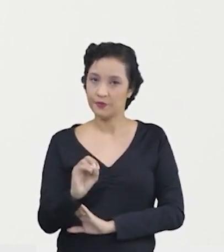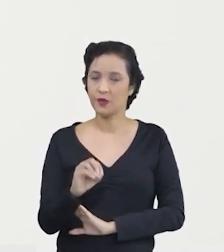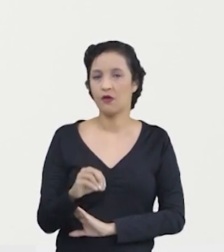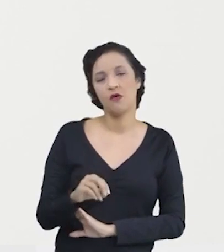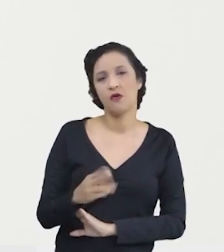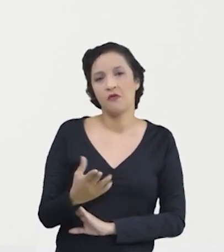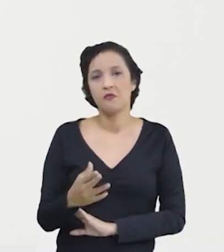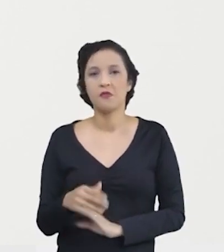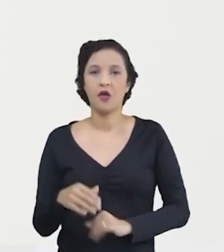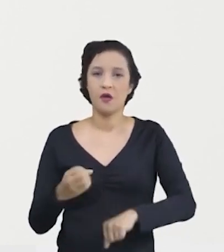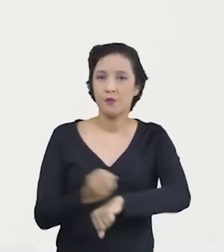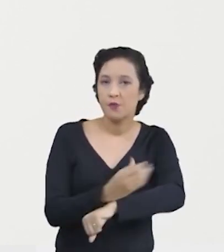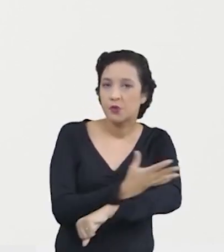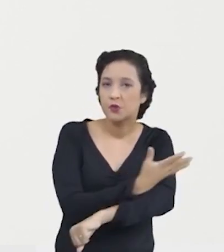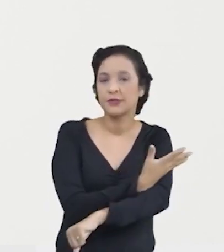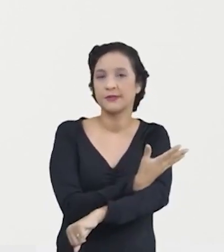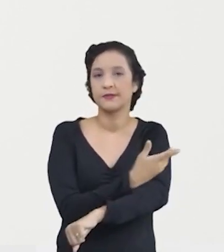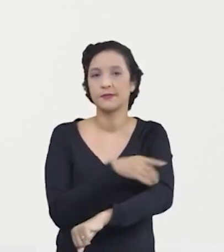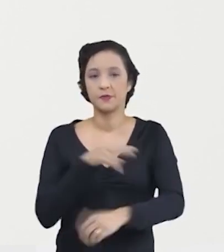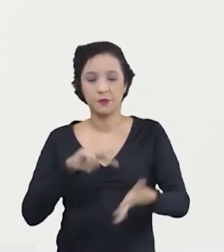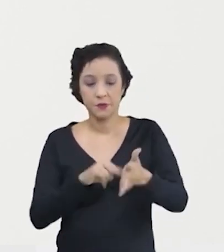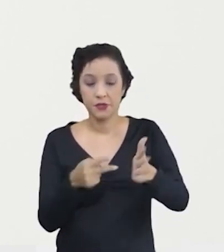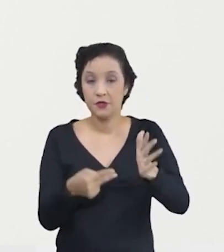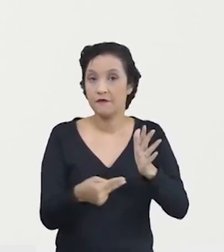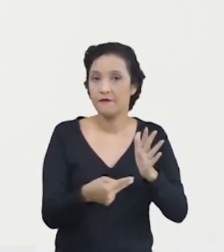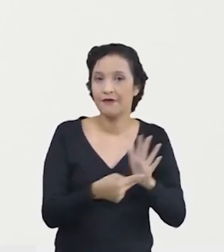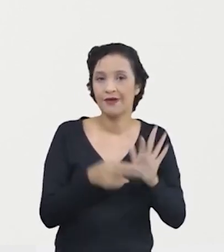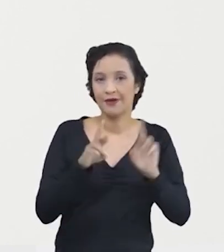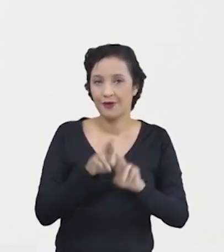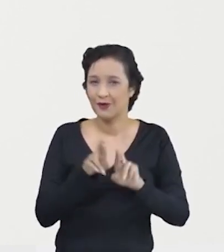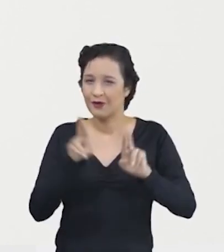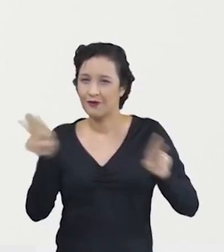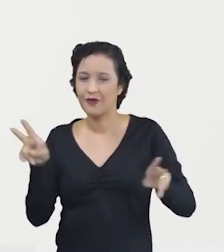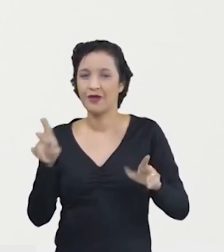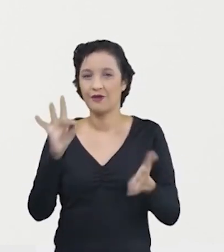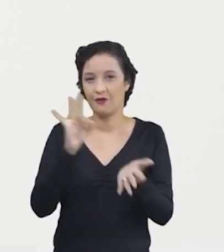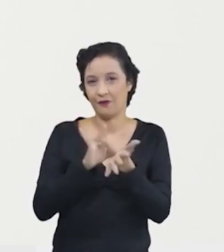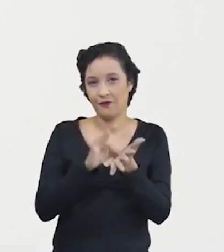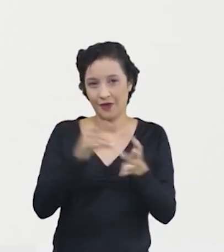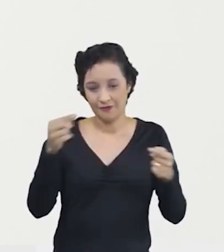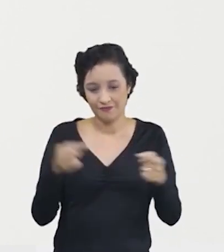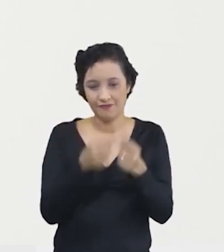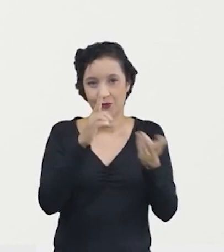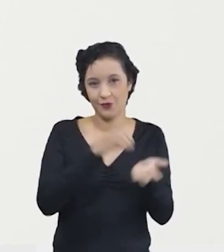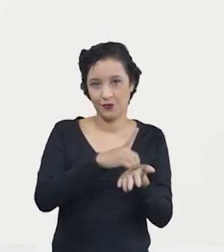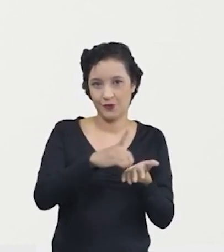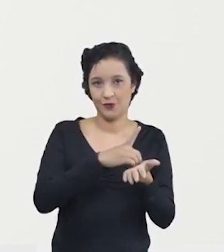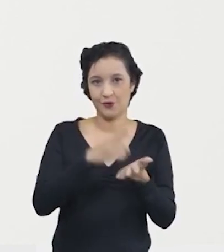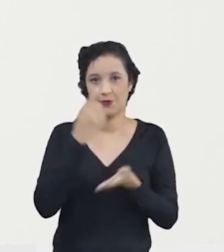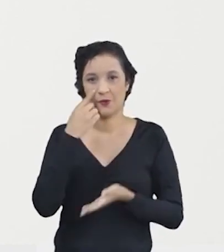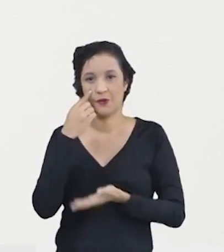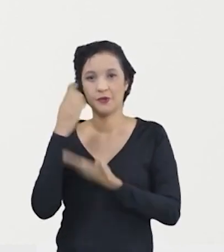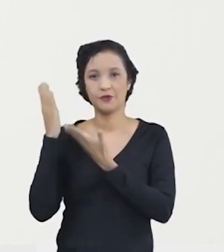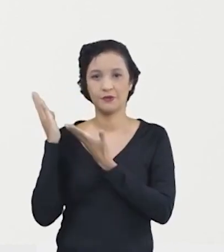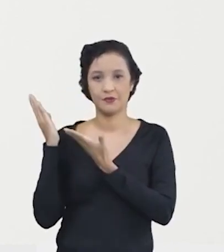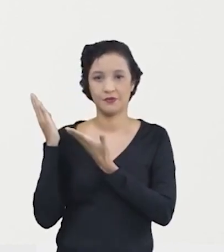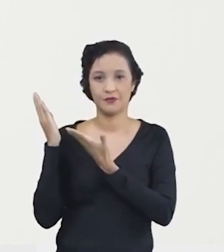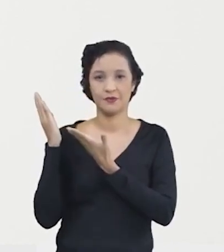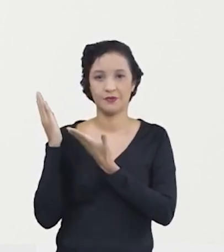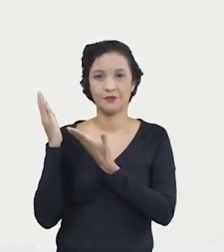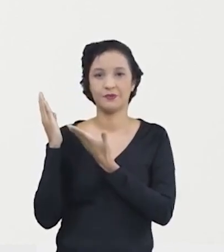cujo significado extrapola o sentido do dicionário. Vou marcar aqui, ó, do dicionário.